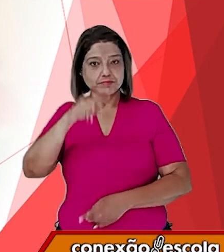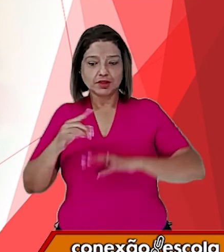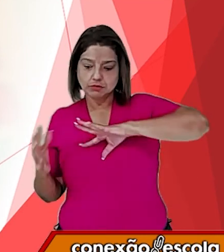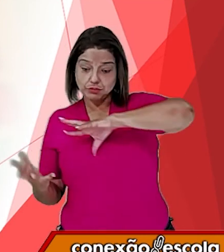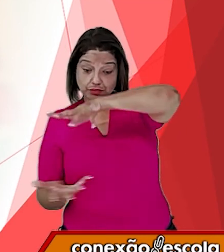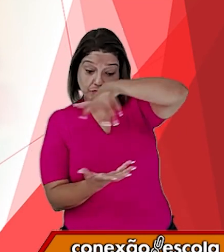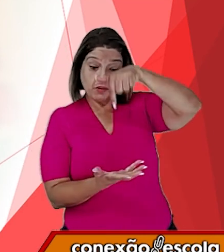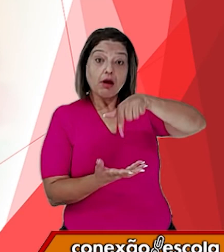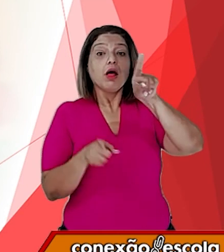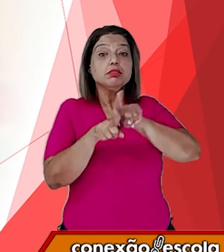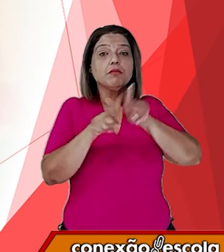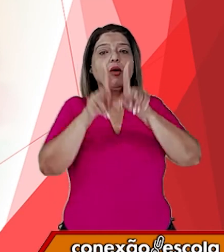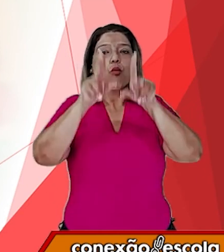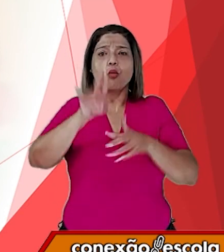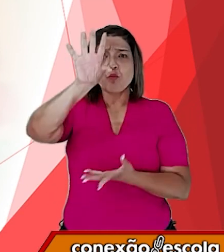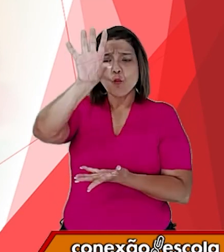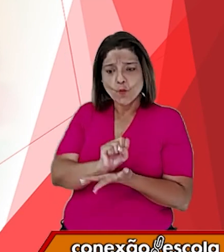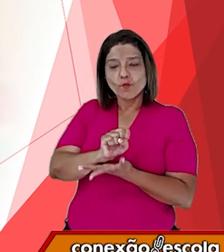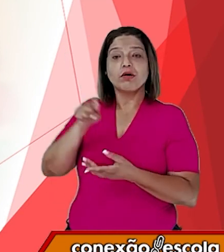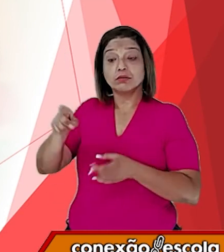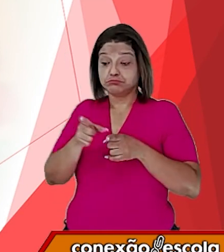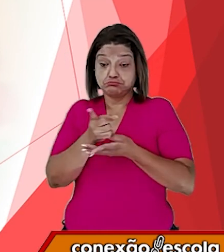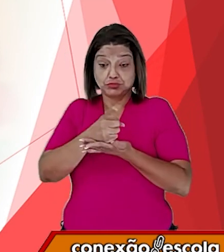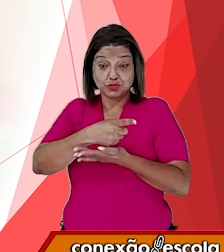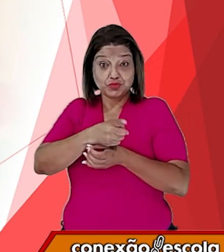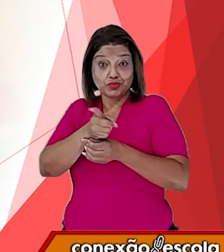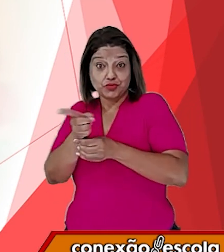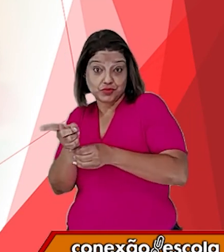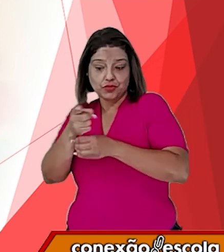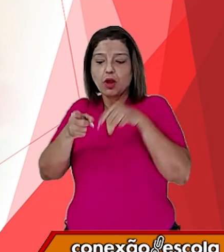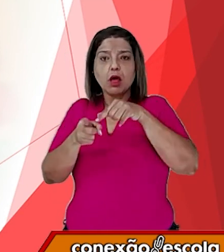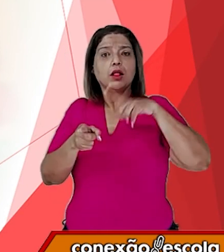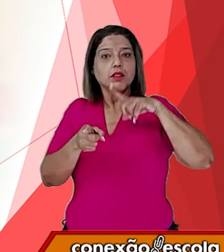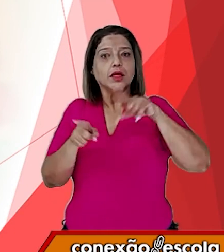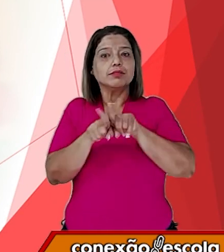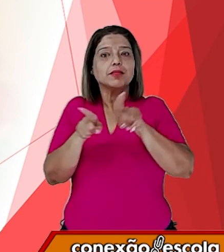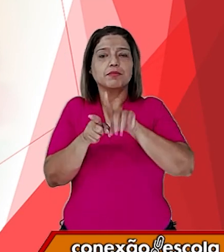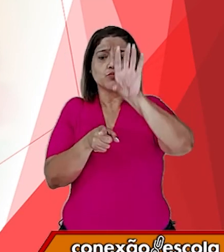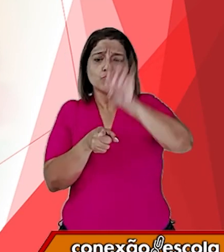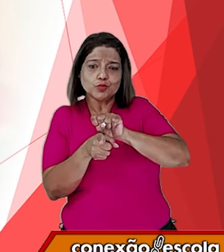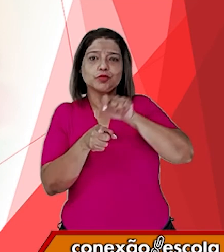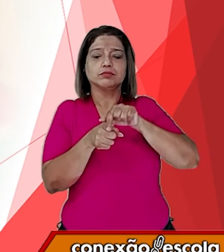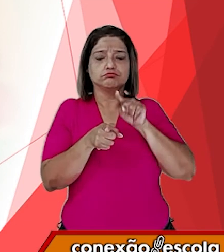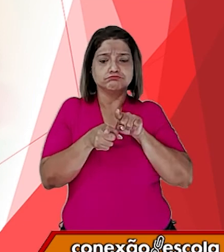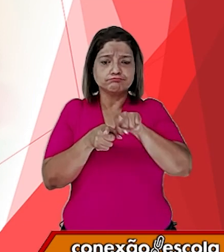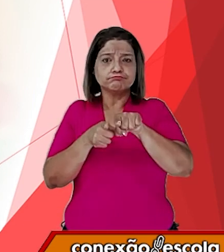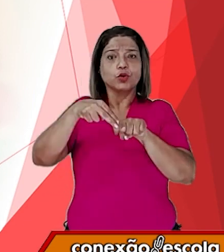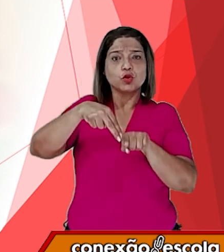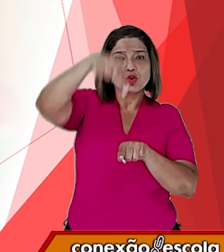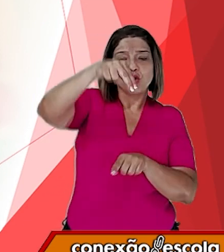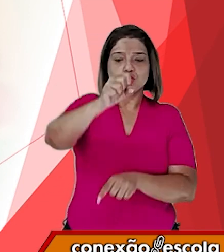magnético. A agulha que tem dentro dela funciona como esse ímã, né? Com polo norte e